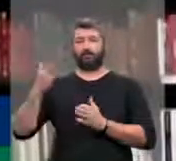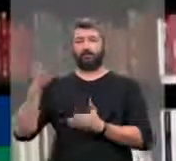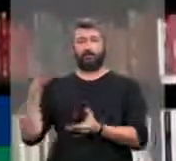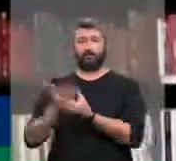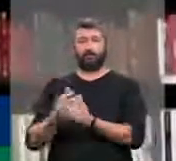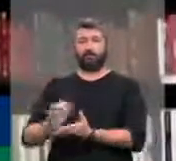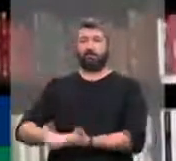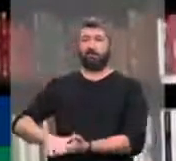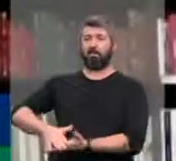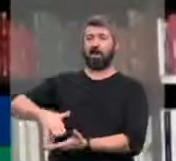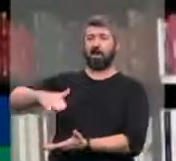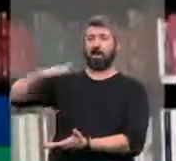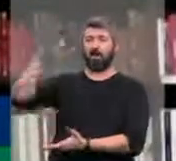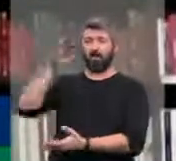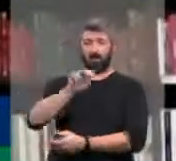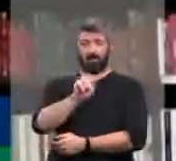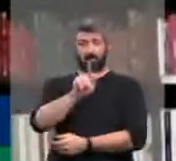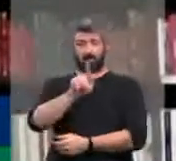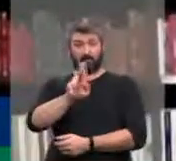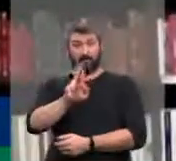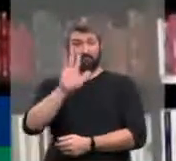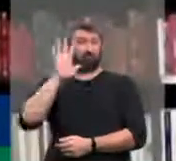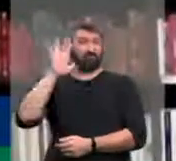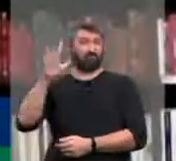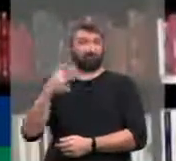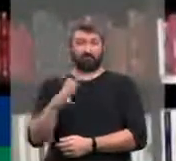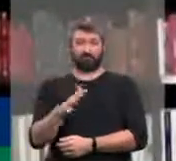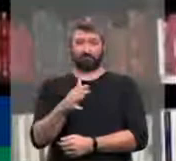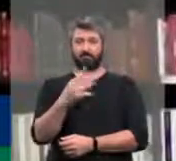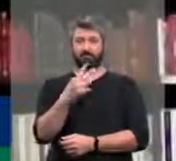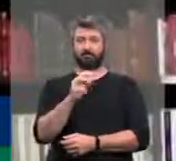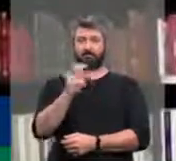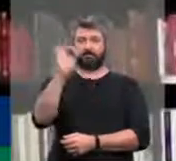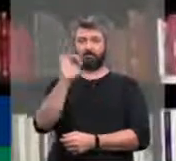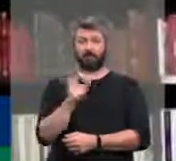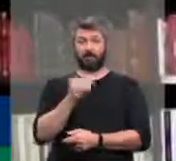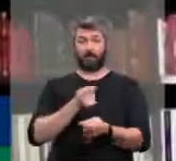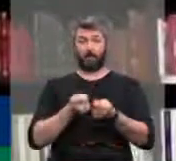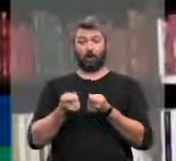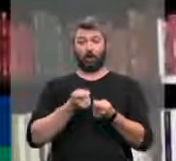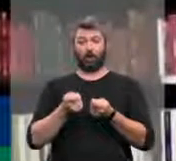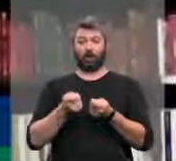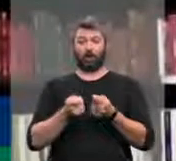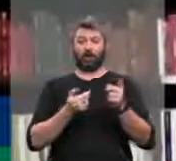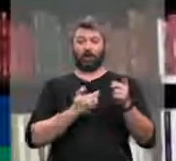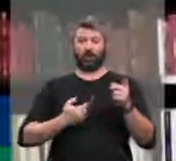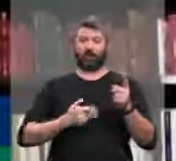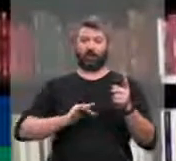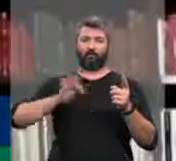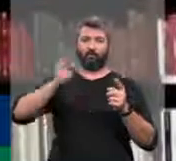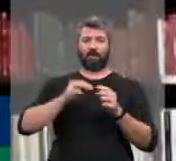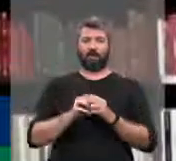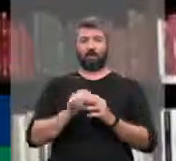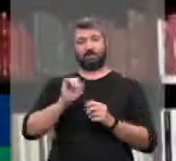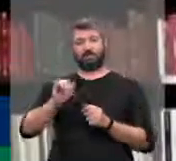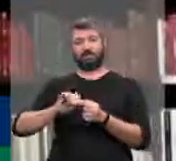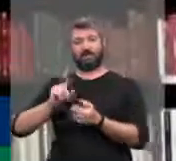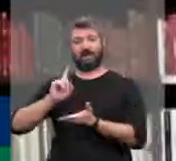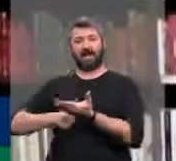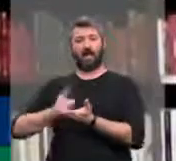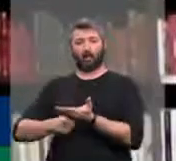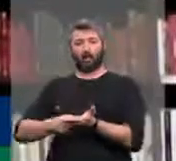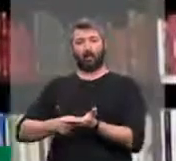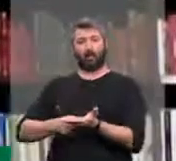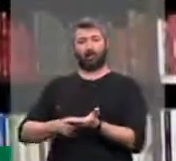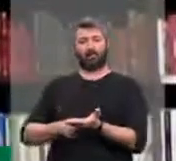dessa ordem. A AGU estima em cerca de 30% de economia para a União a realização desses acordos em relação